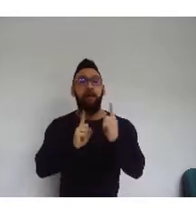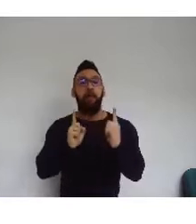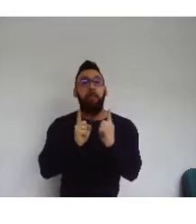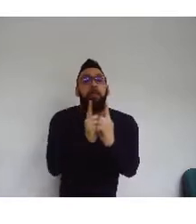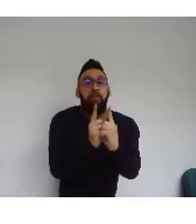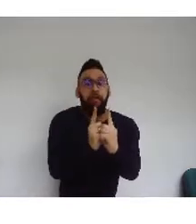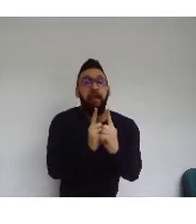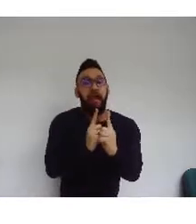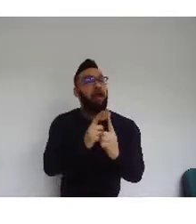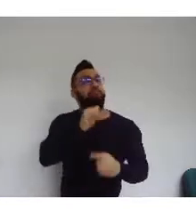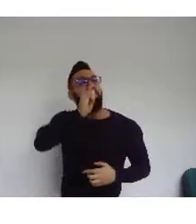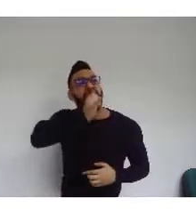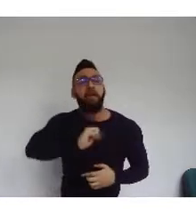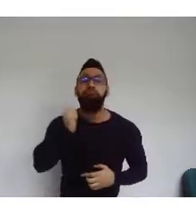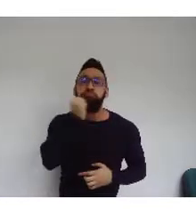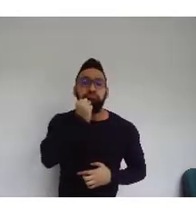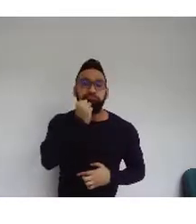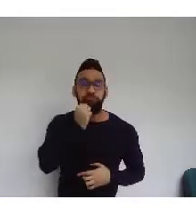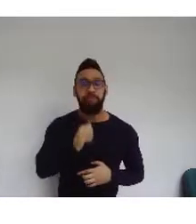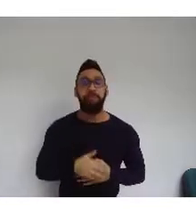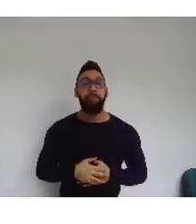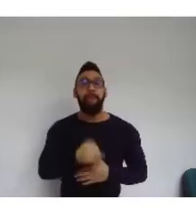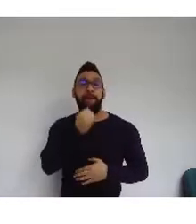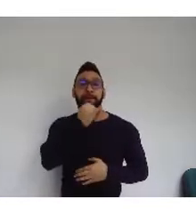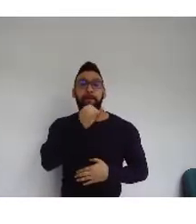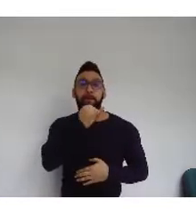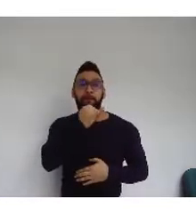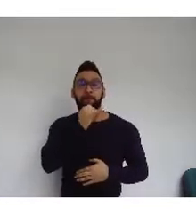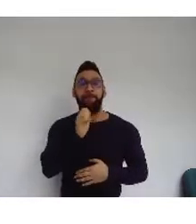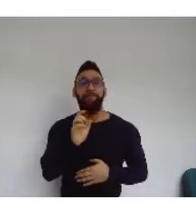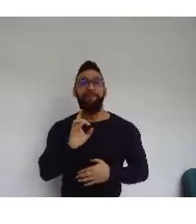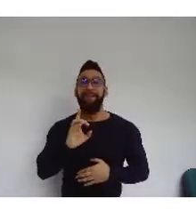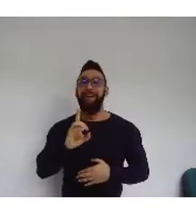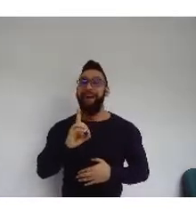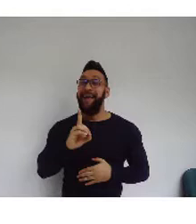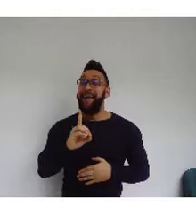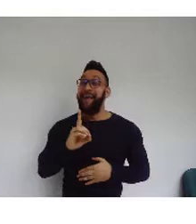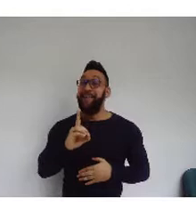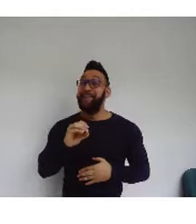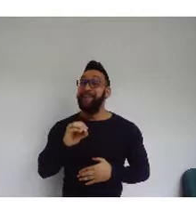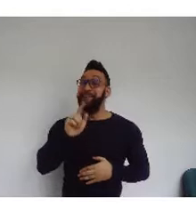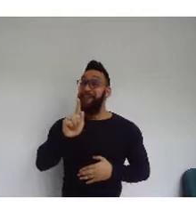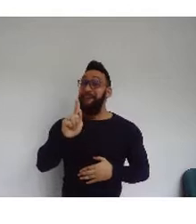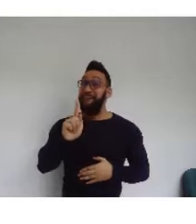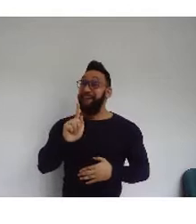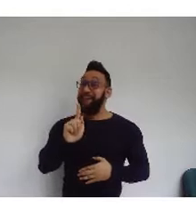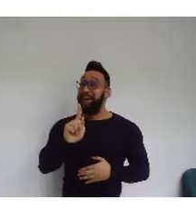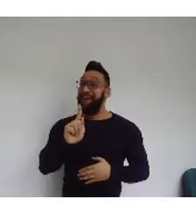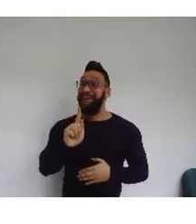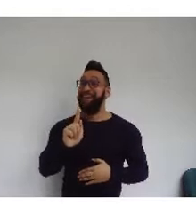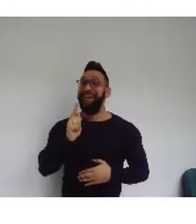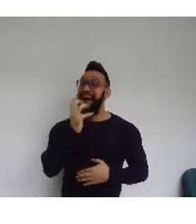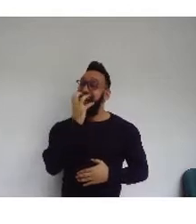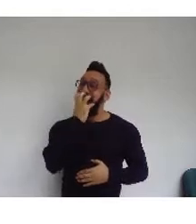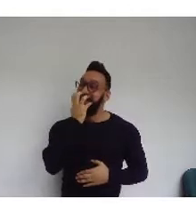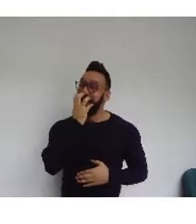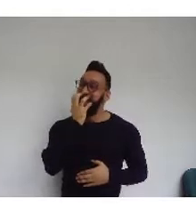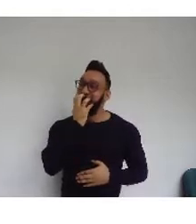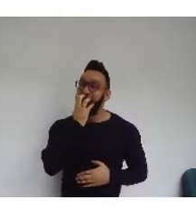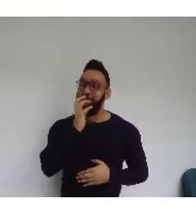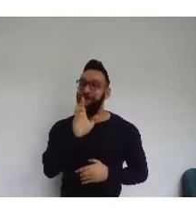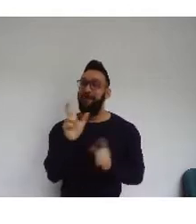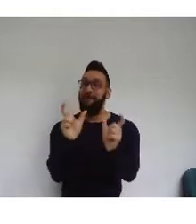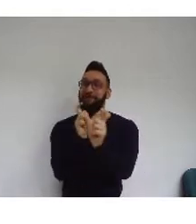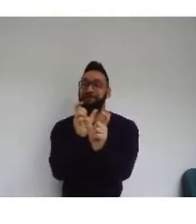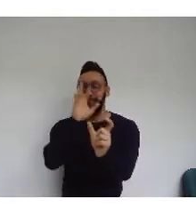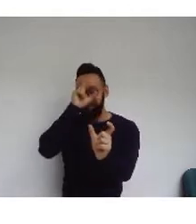na Europa. Dogging é você levar o seu cachorrinho para passear e você, então, encontra pessoas para